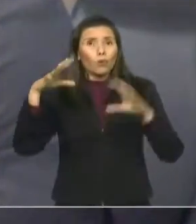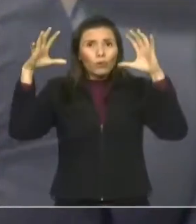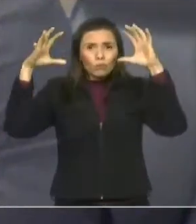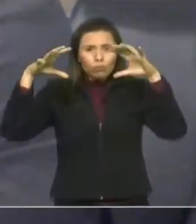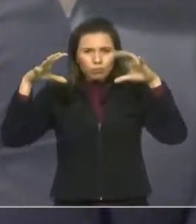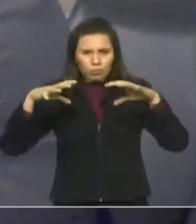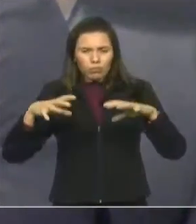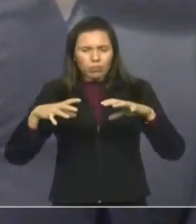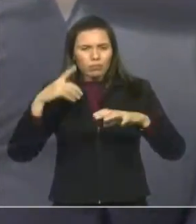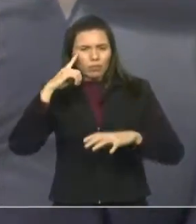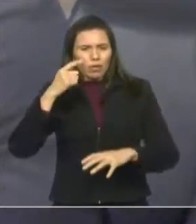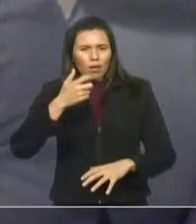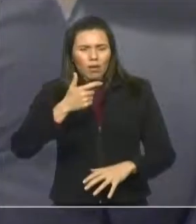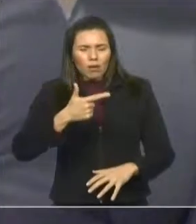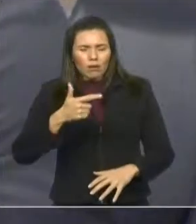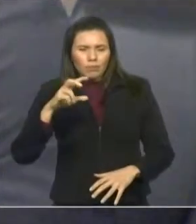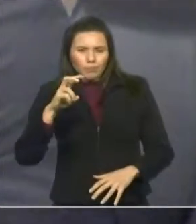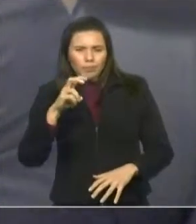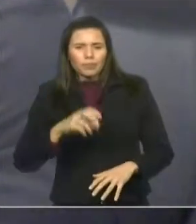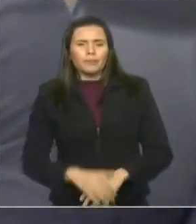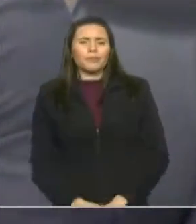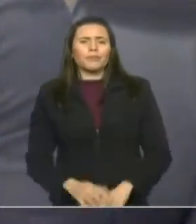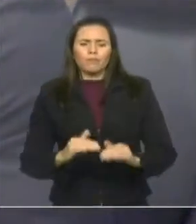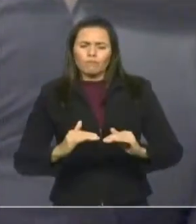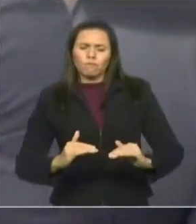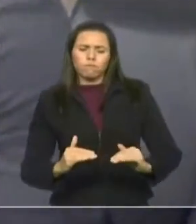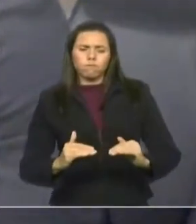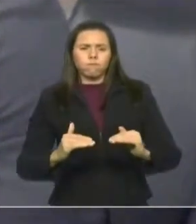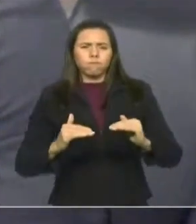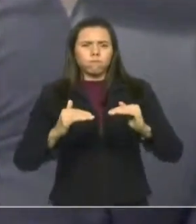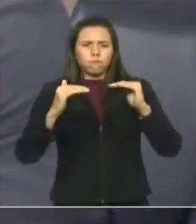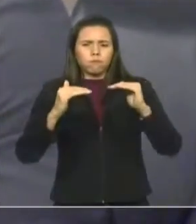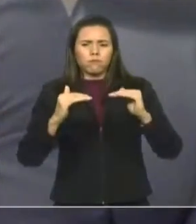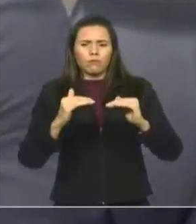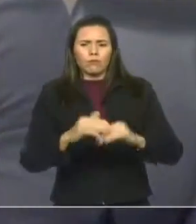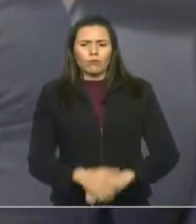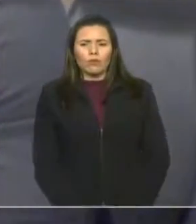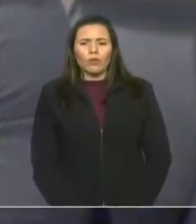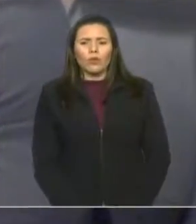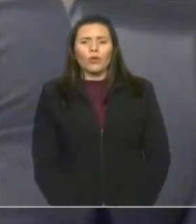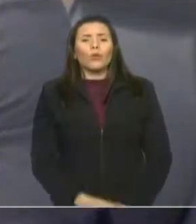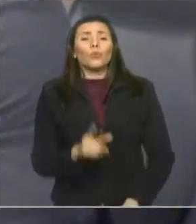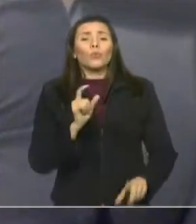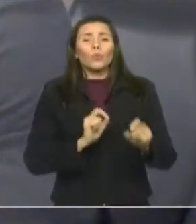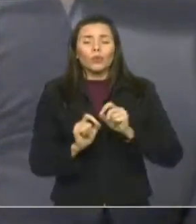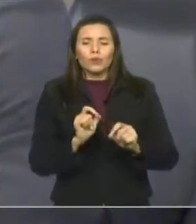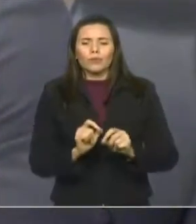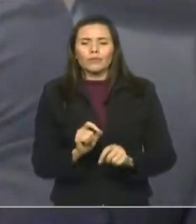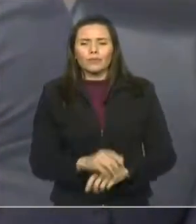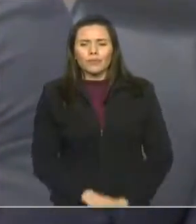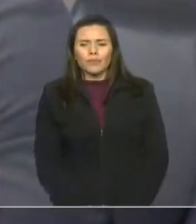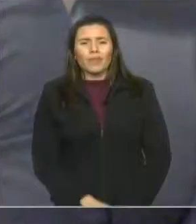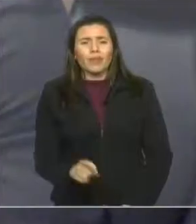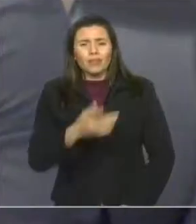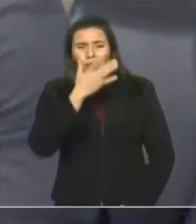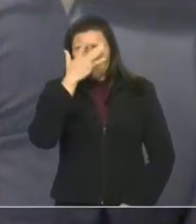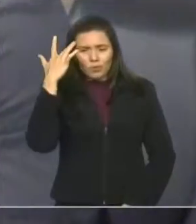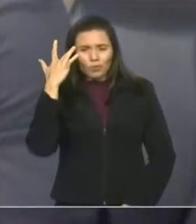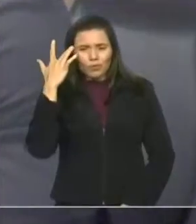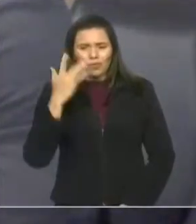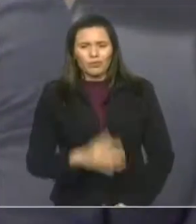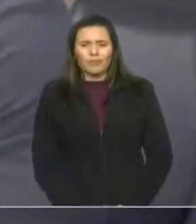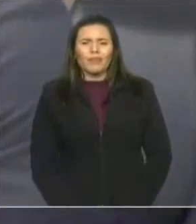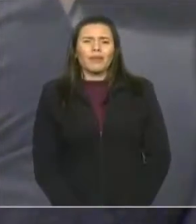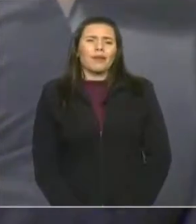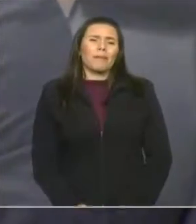ordem material na modalidade lucro cessante, na modalidade emergente, onde diversos foram os moradores que tiveram danos